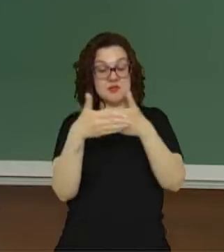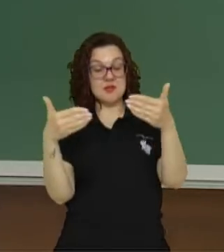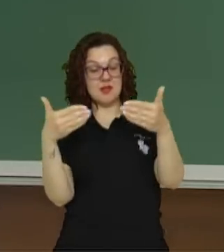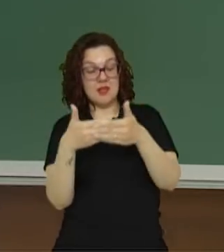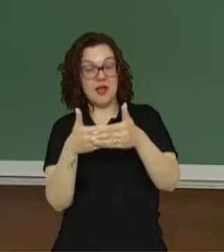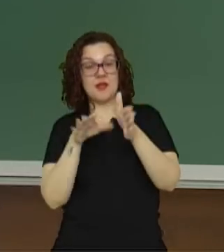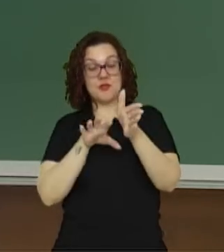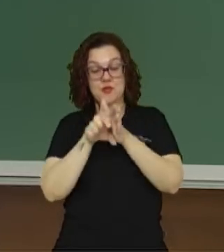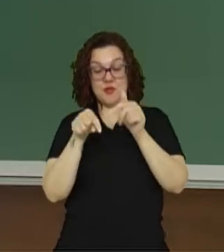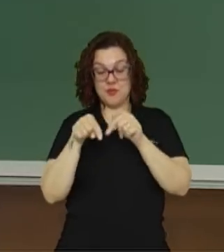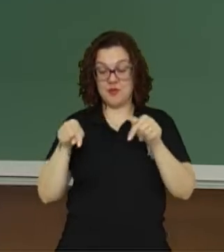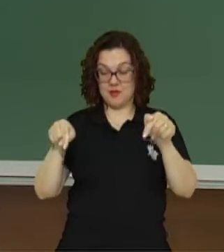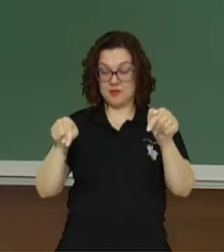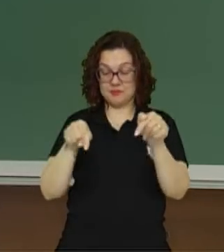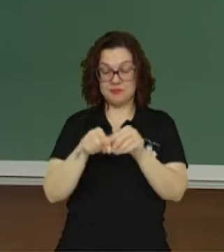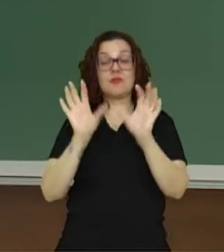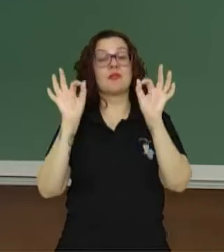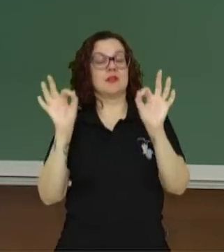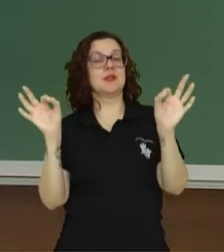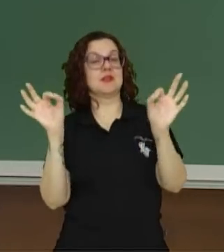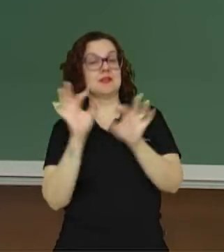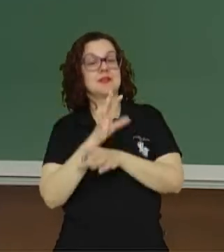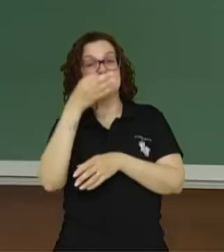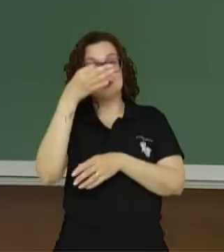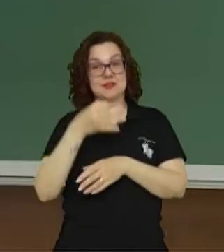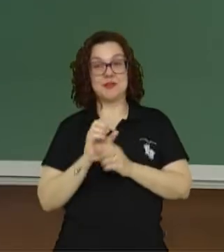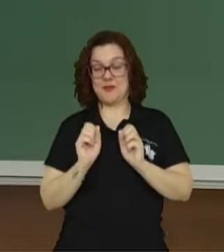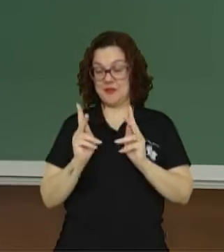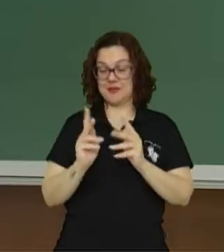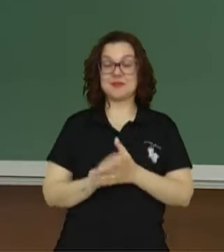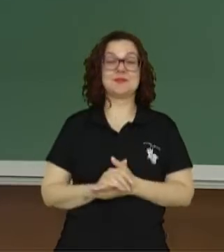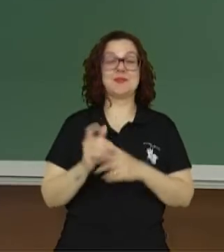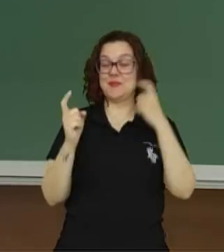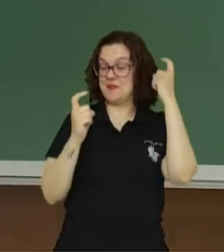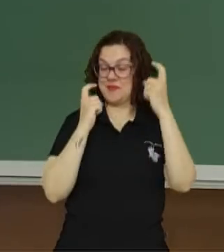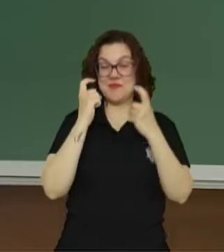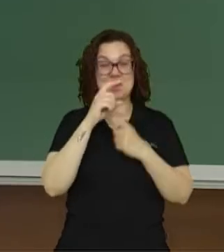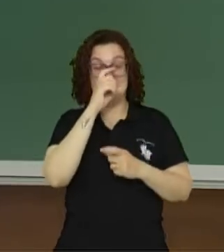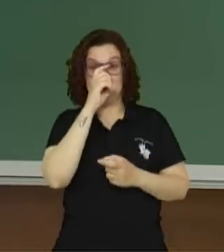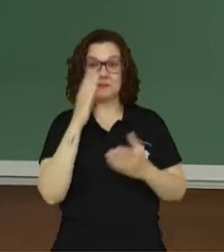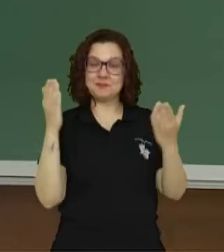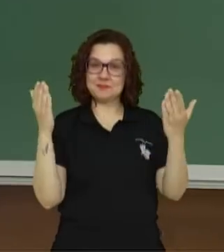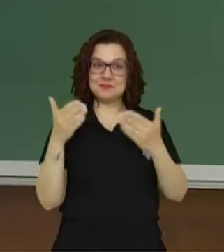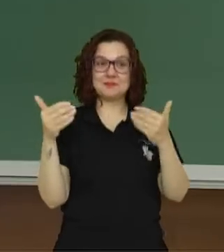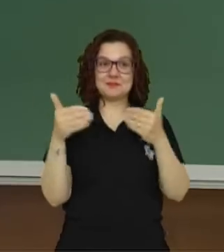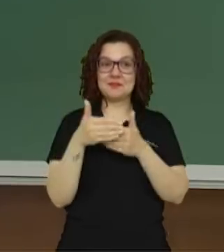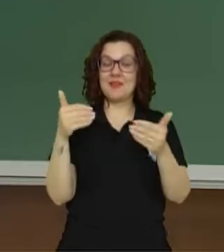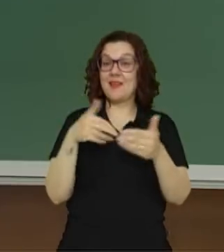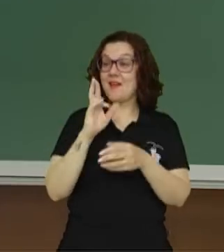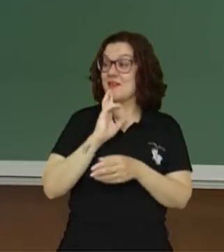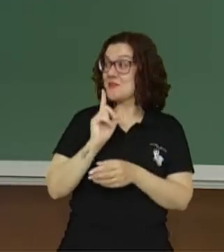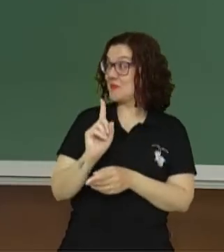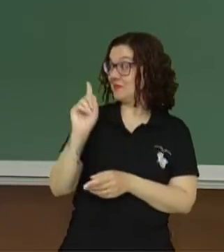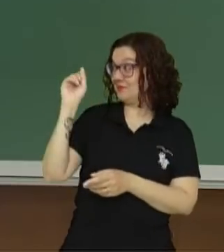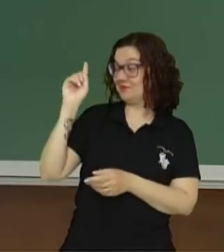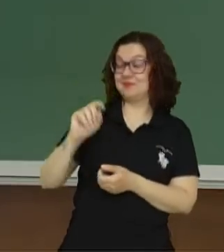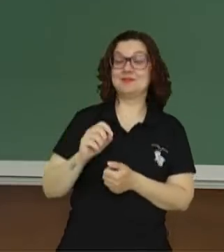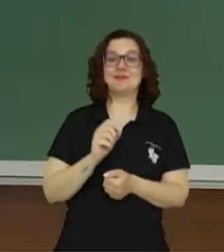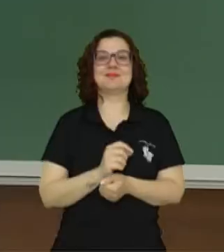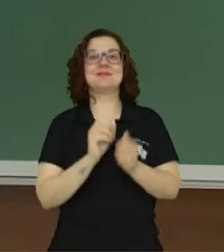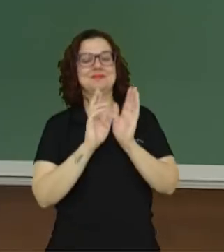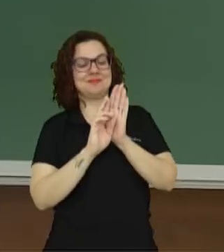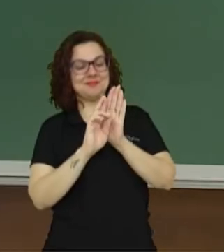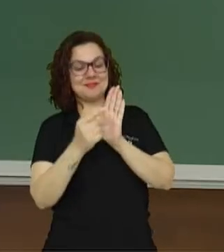slides de vocês que estarão postados no Classroom, já está tudo certinho, tá? Está tudo arrumado. Então agora, vamos voltar para o